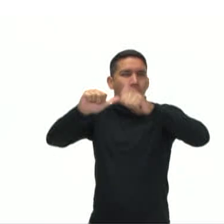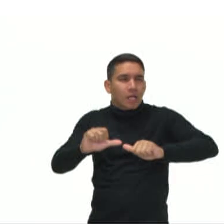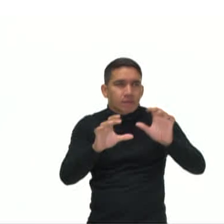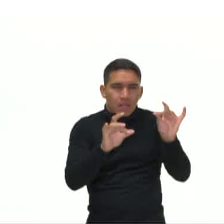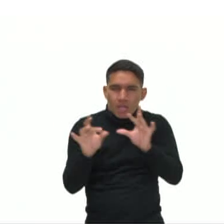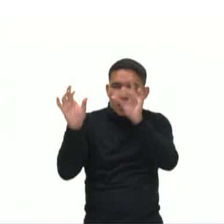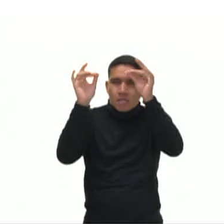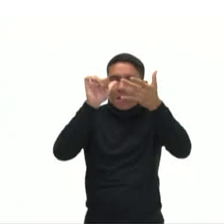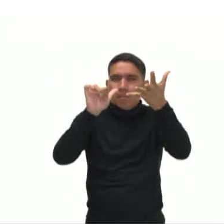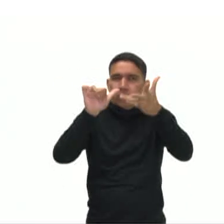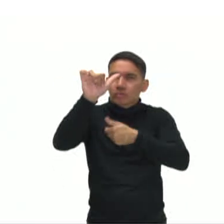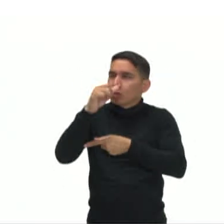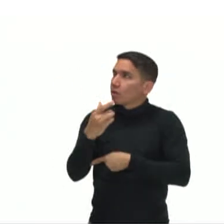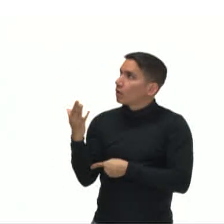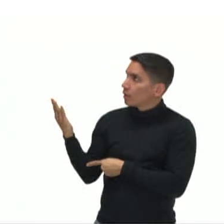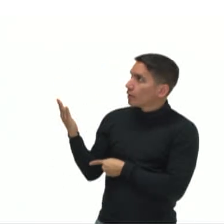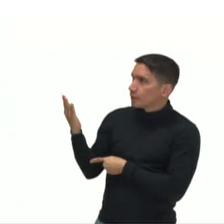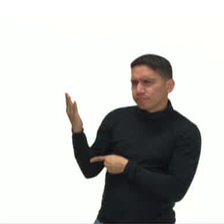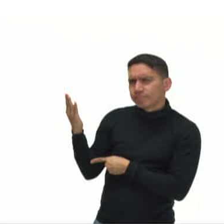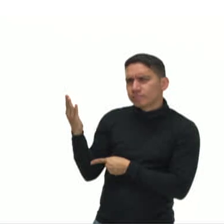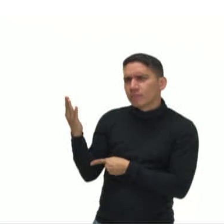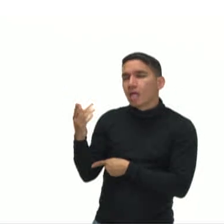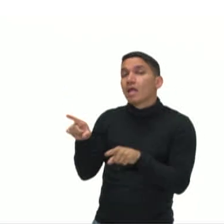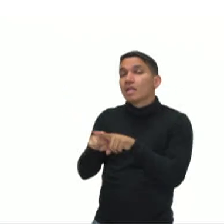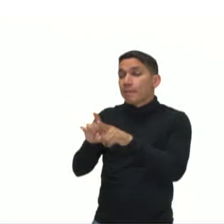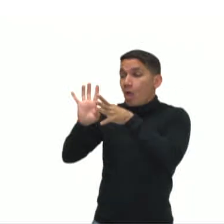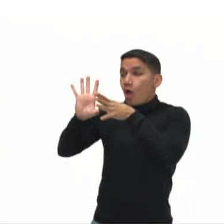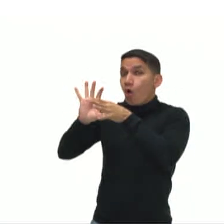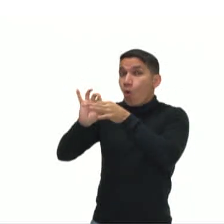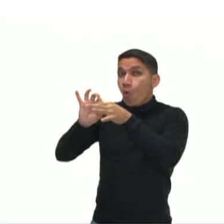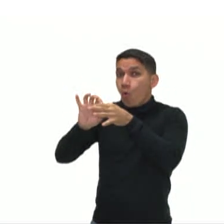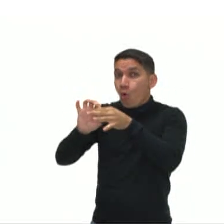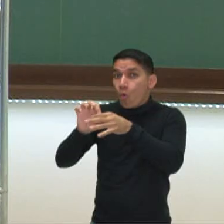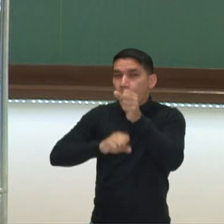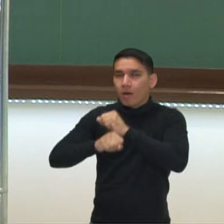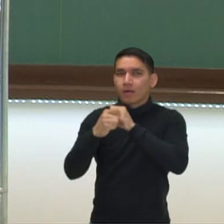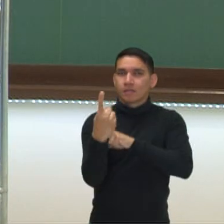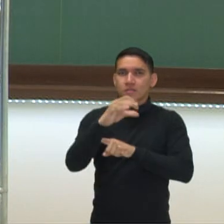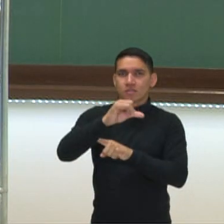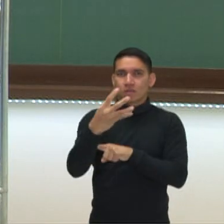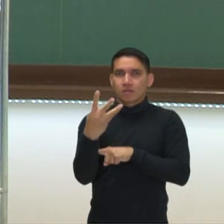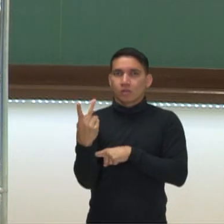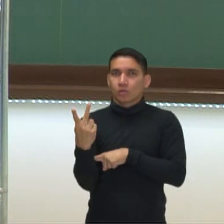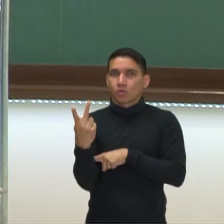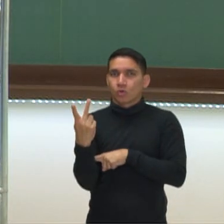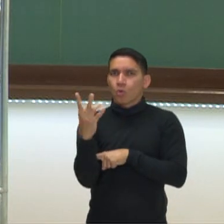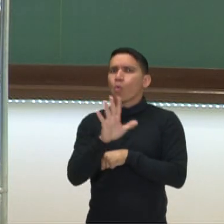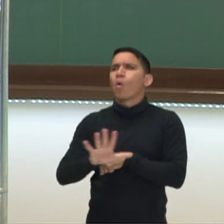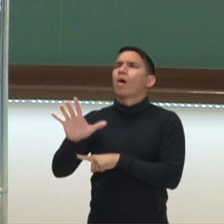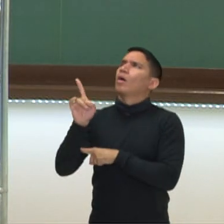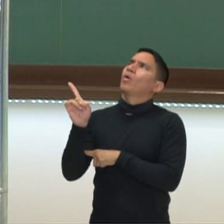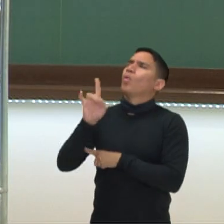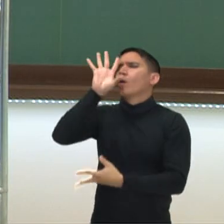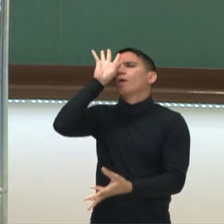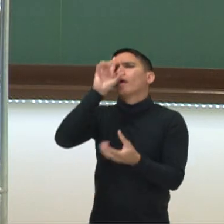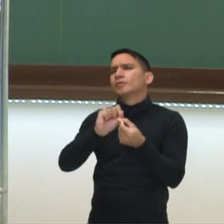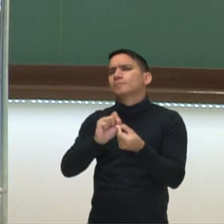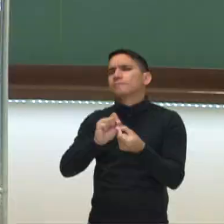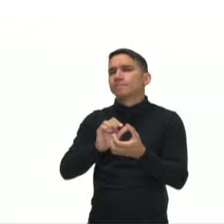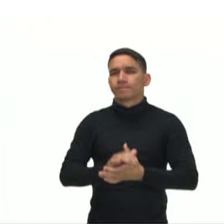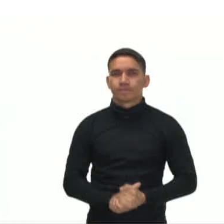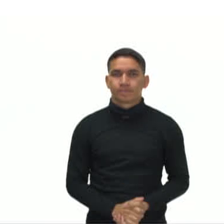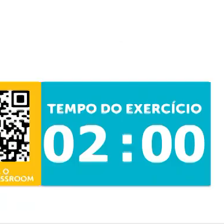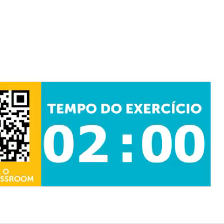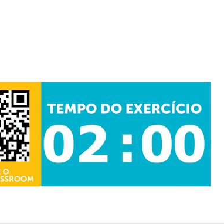você observar, e o contexto envolvido aí em 1942 dessa imagem, qual a interpretação para essa charge?